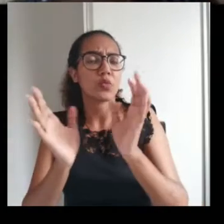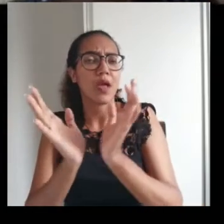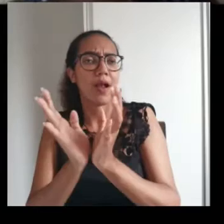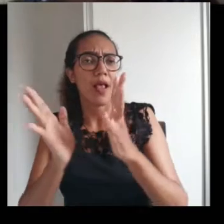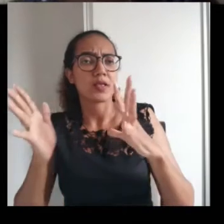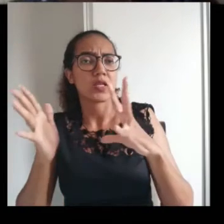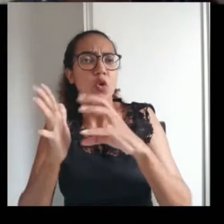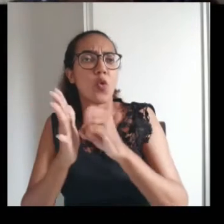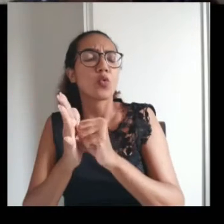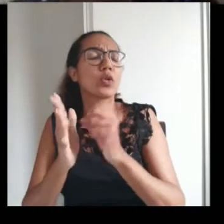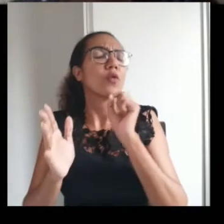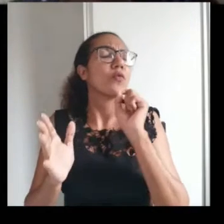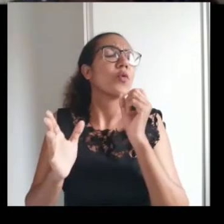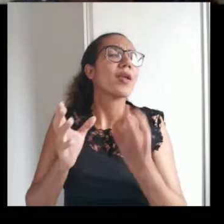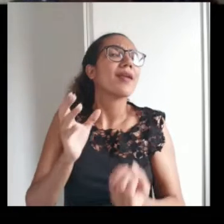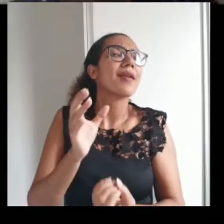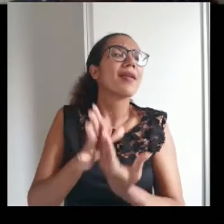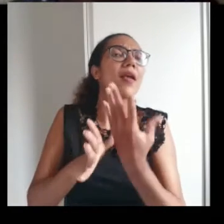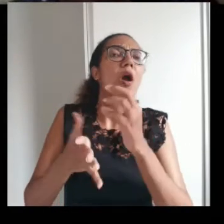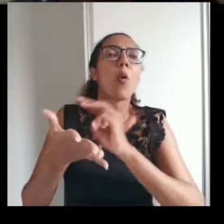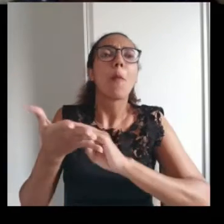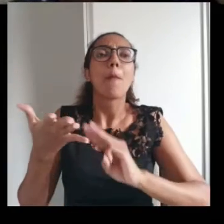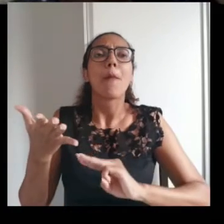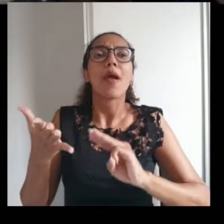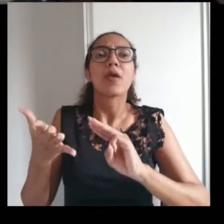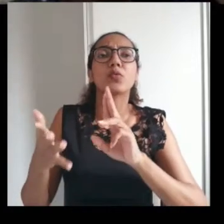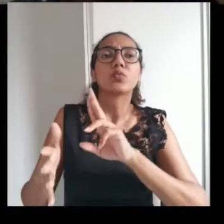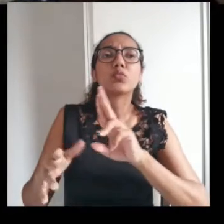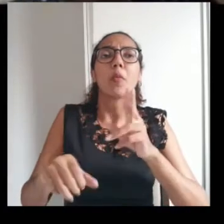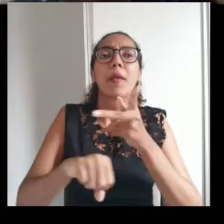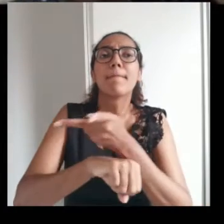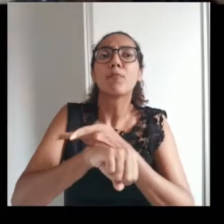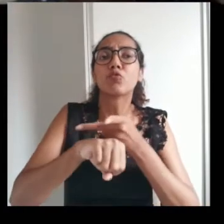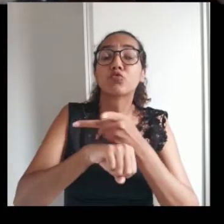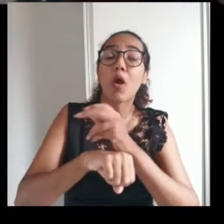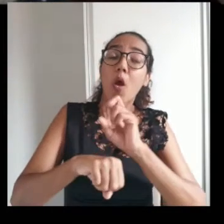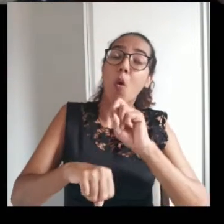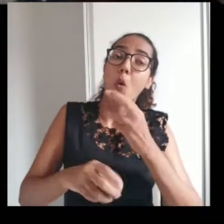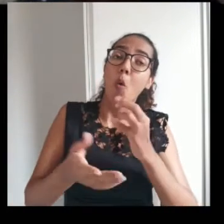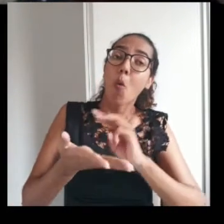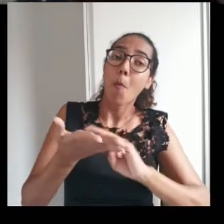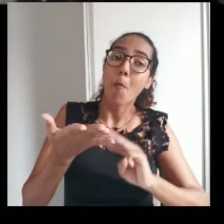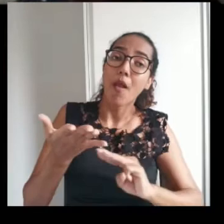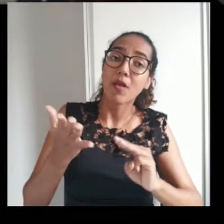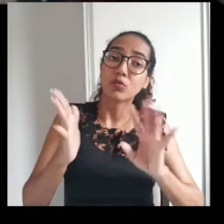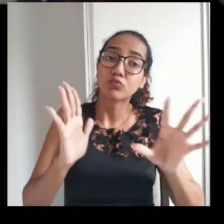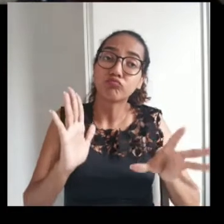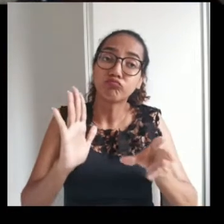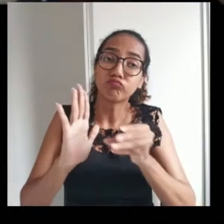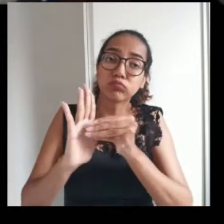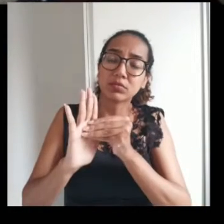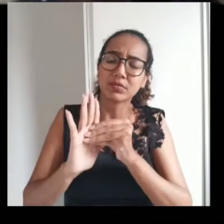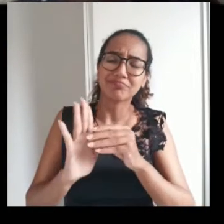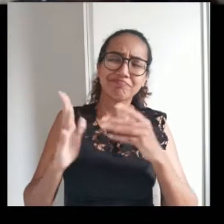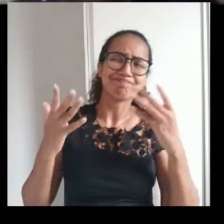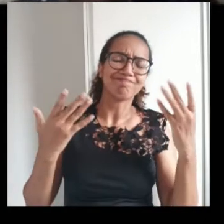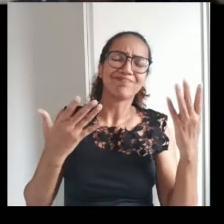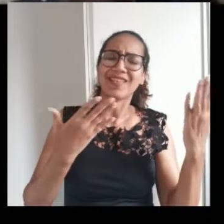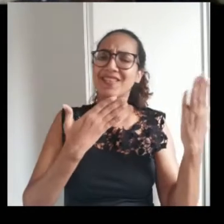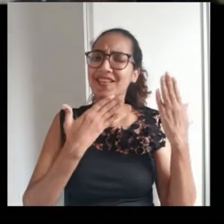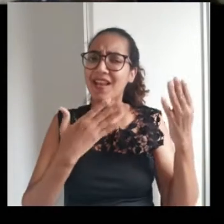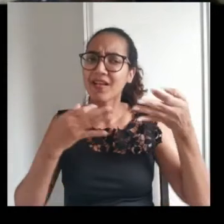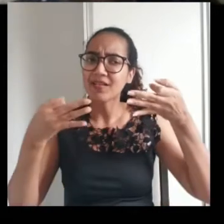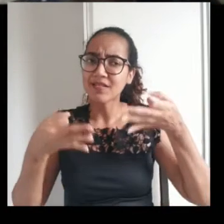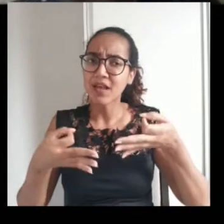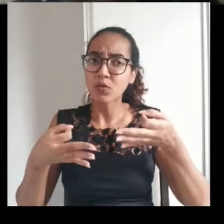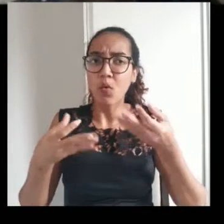um método chamado buscar, ou um método inserir. Será que isso está certo? Eu coloquei aqui e funcionou, e compilou